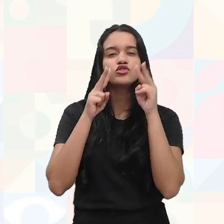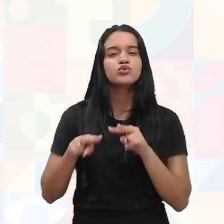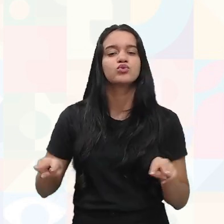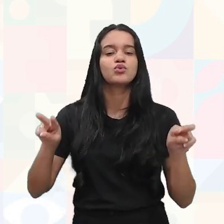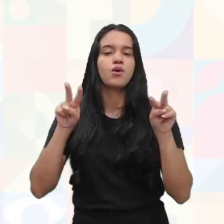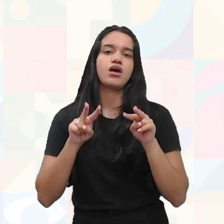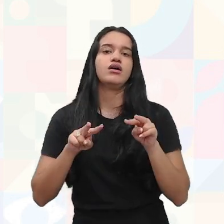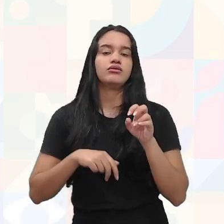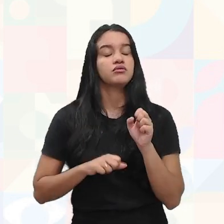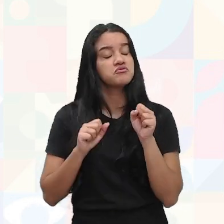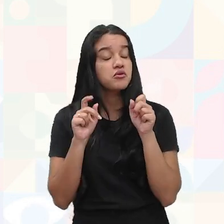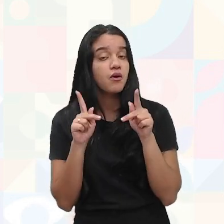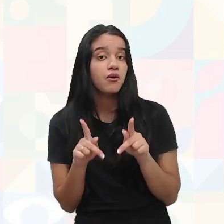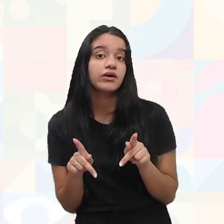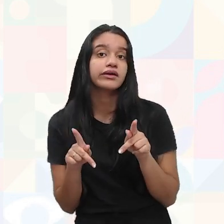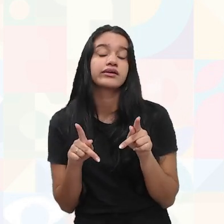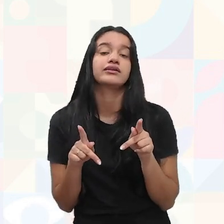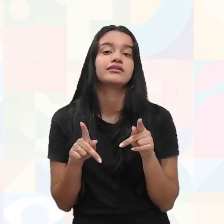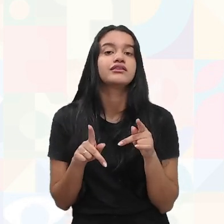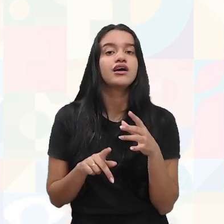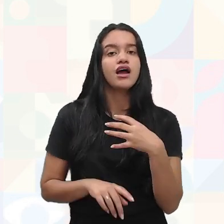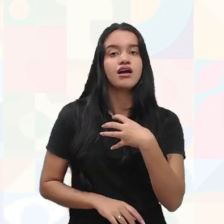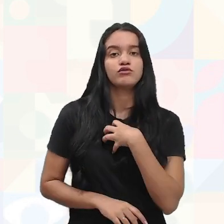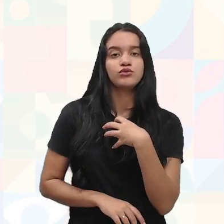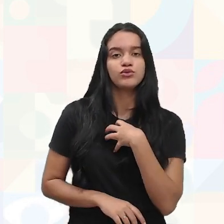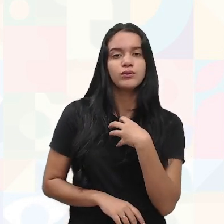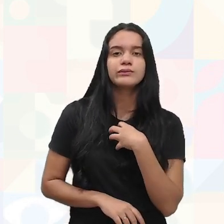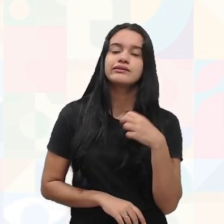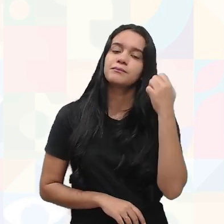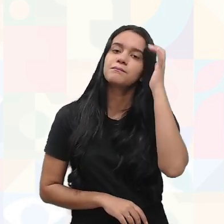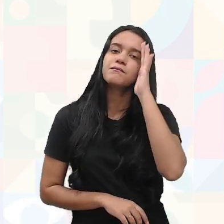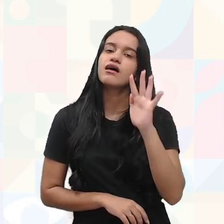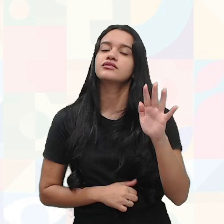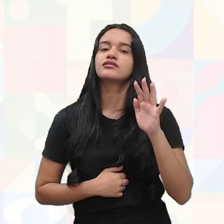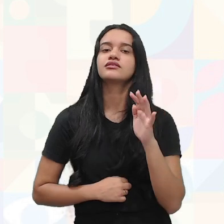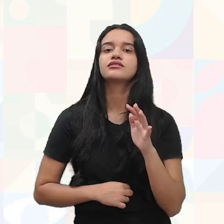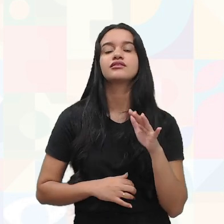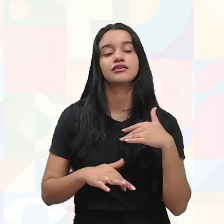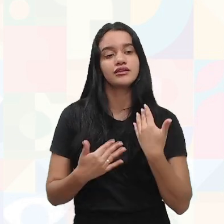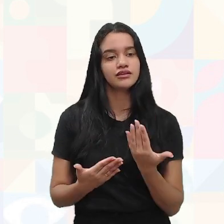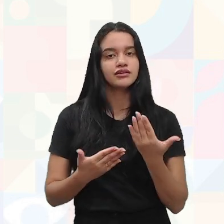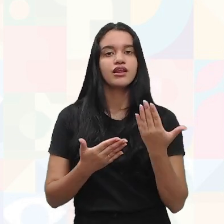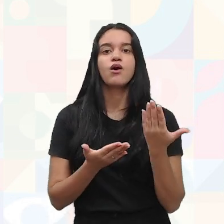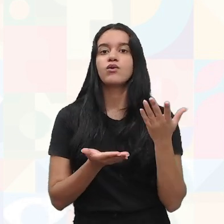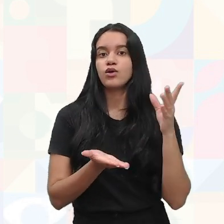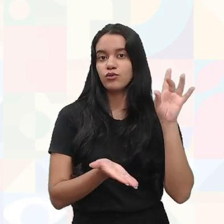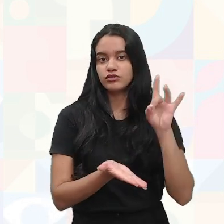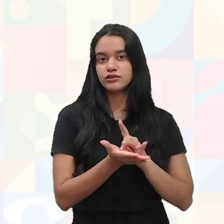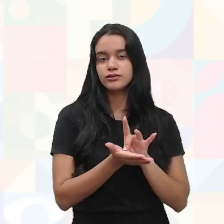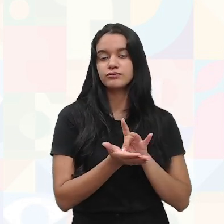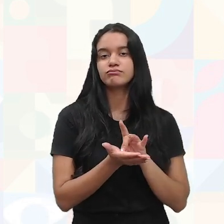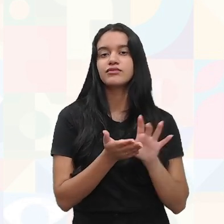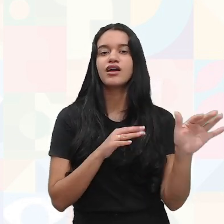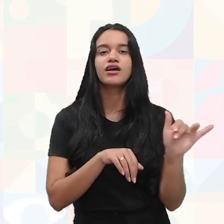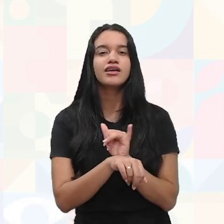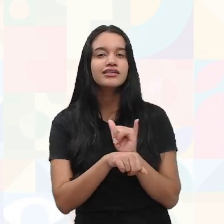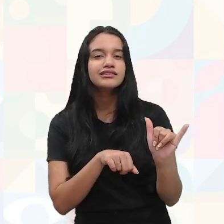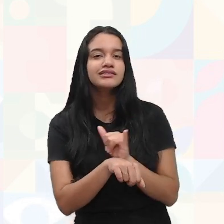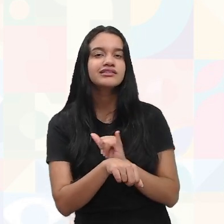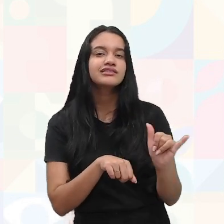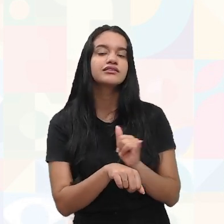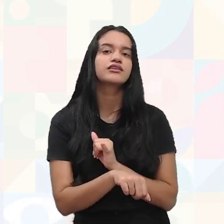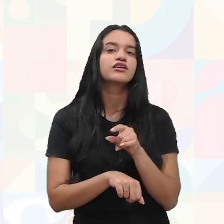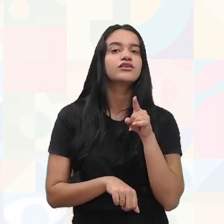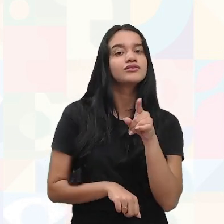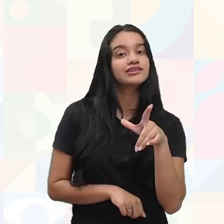Aí, ficando ok, ficando da maneira como eles imaginaram, eles vão e colocam na conta oficial. Essa é uma estratégia, caso